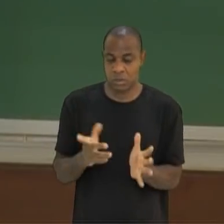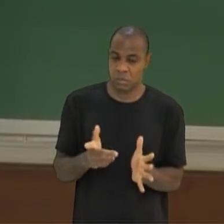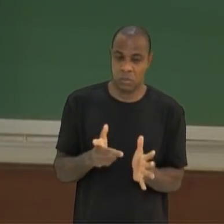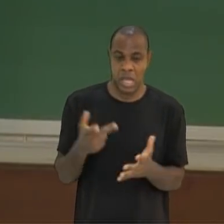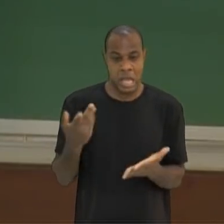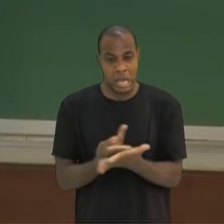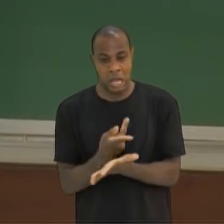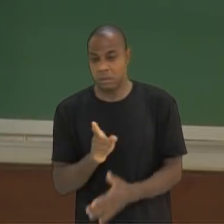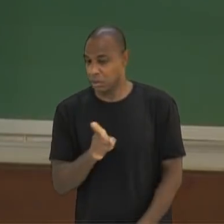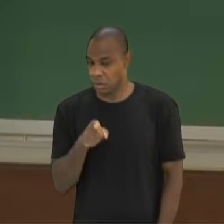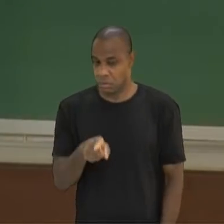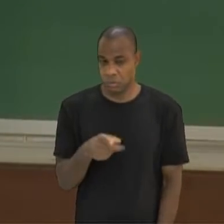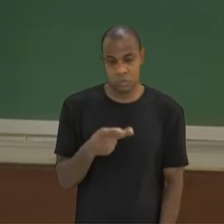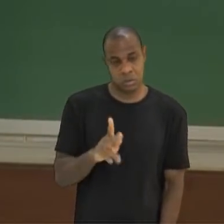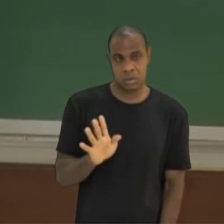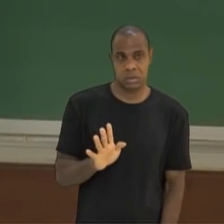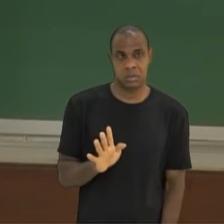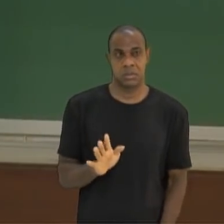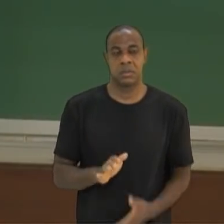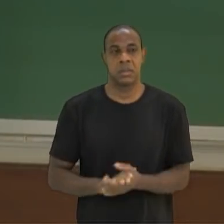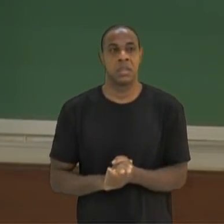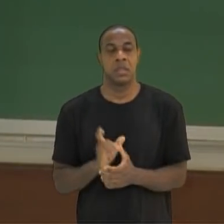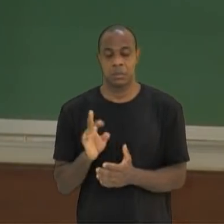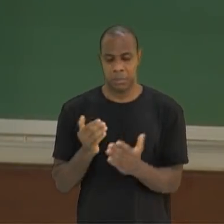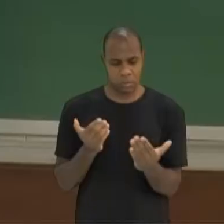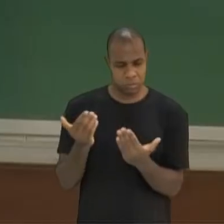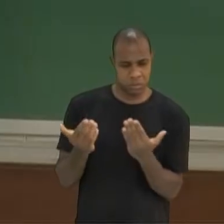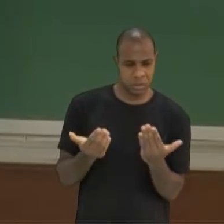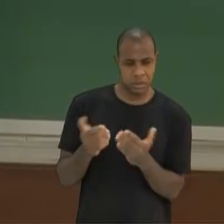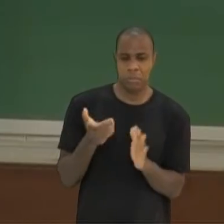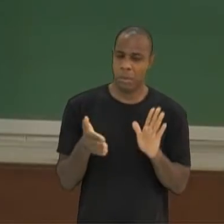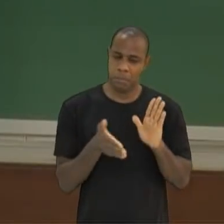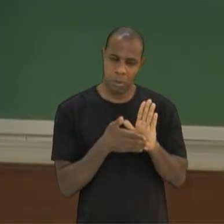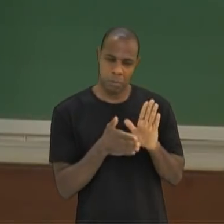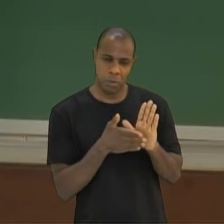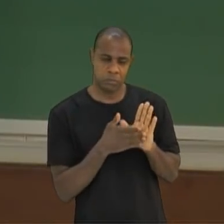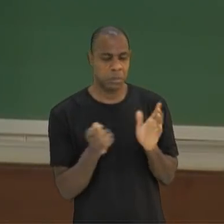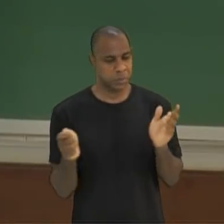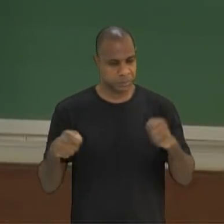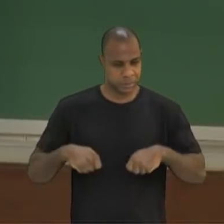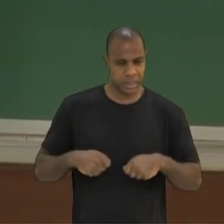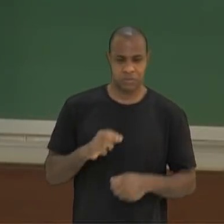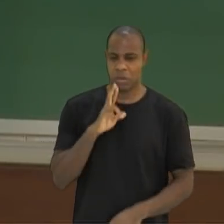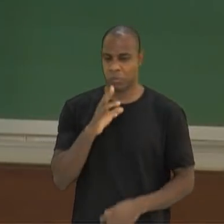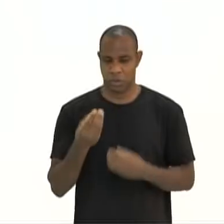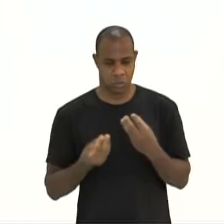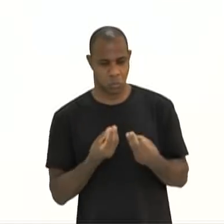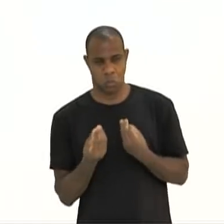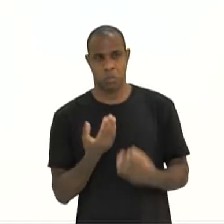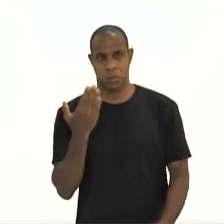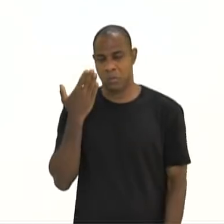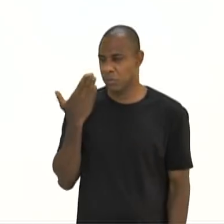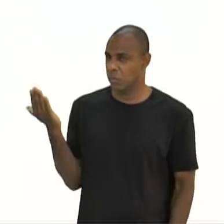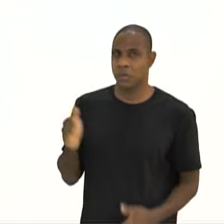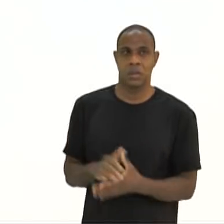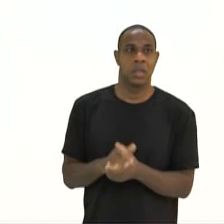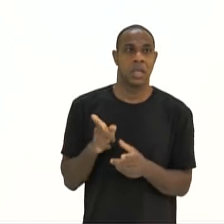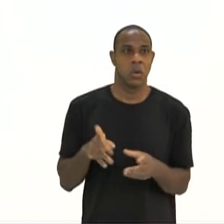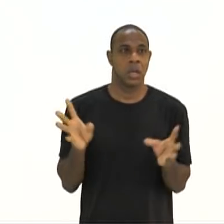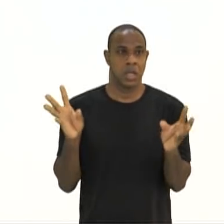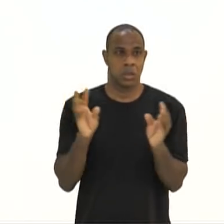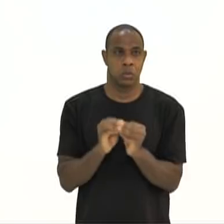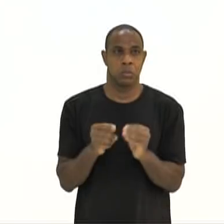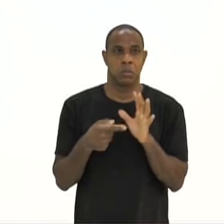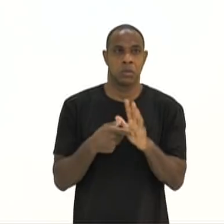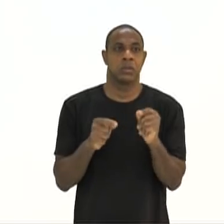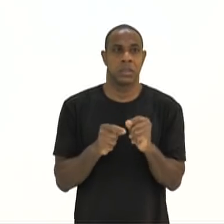equivocada. Aqui a gente só tem apenas uma proposta, né, de possibilidade aí. Então, observa-se que o resumo traz